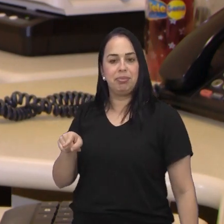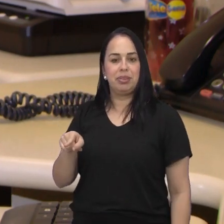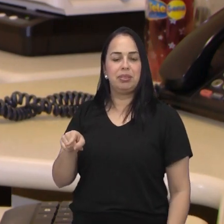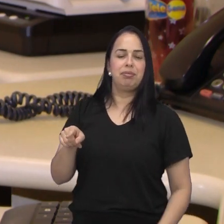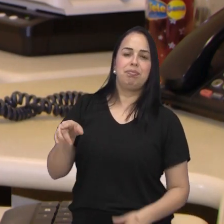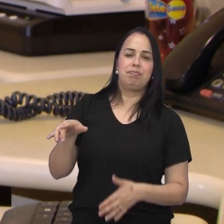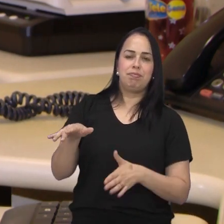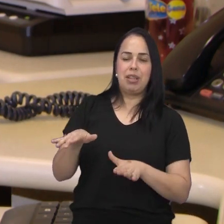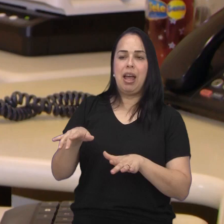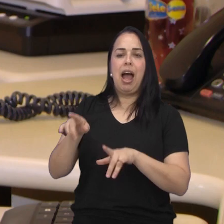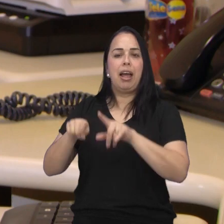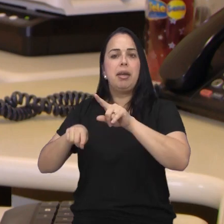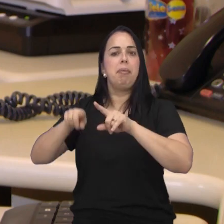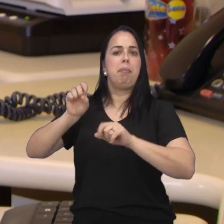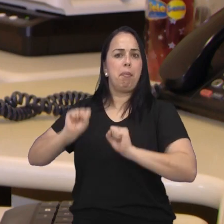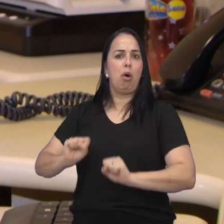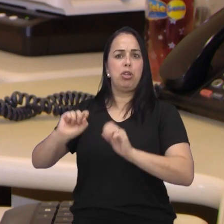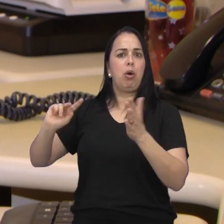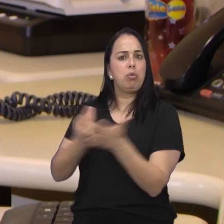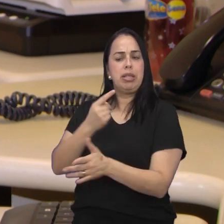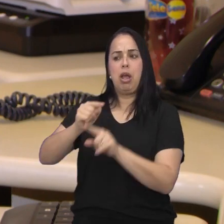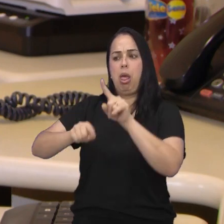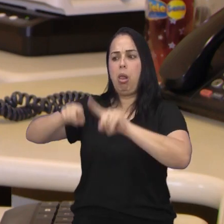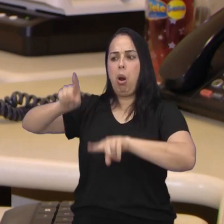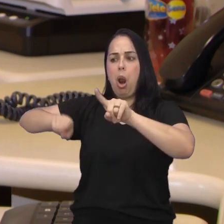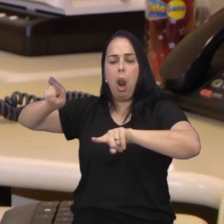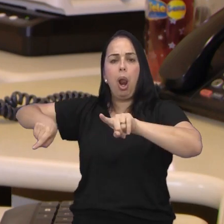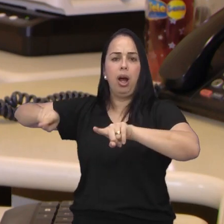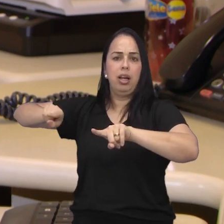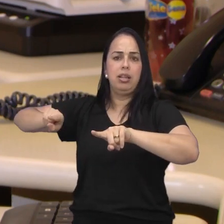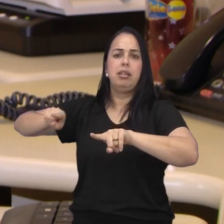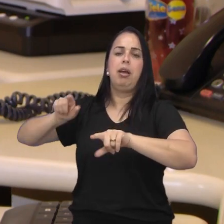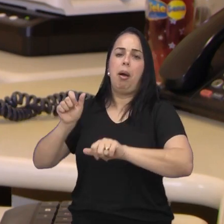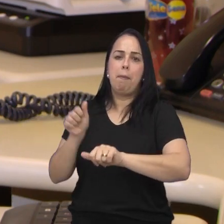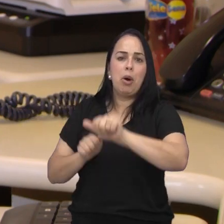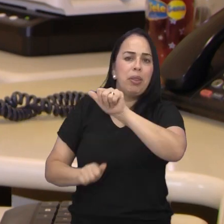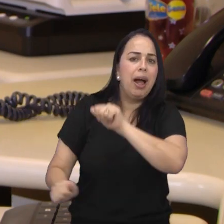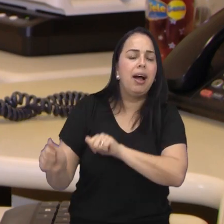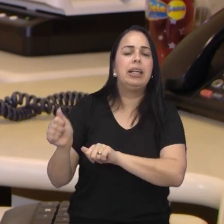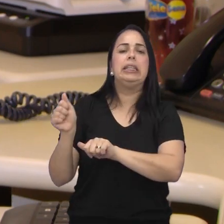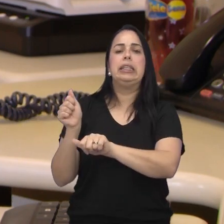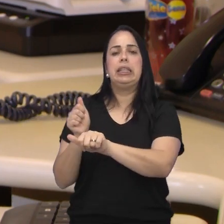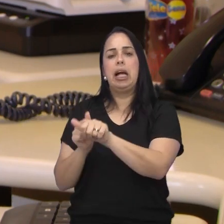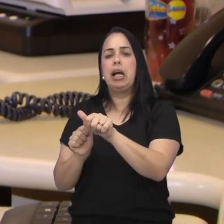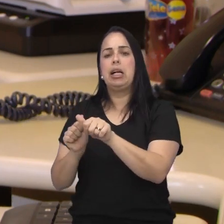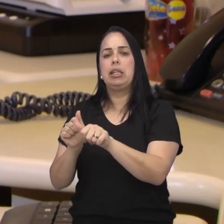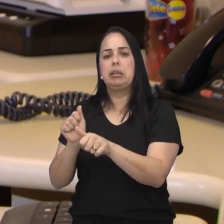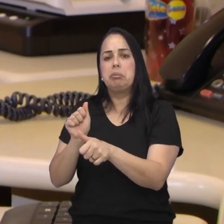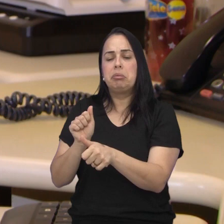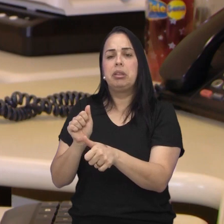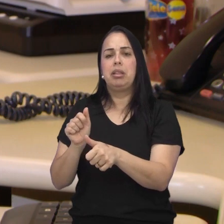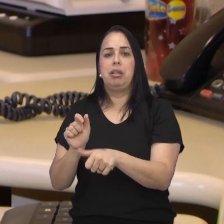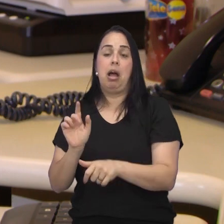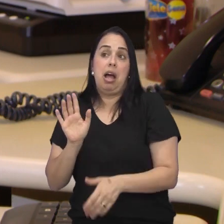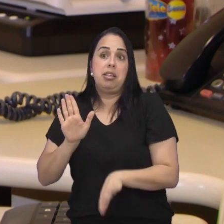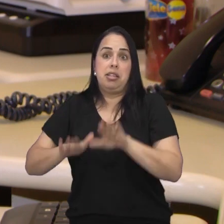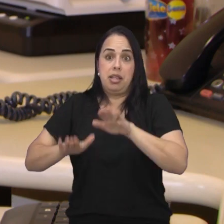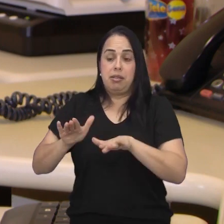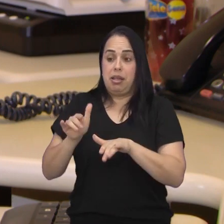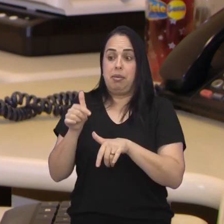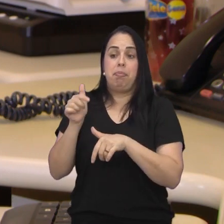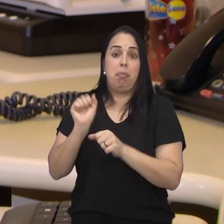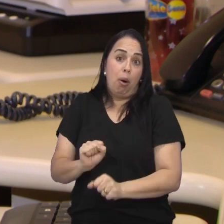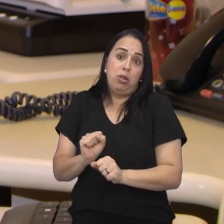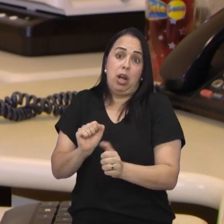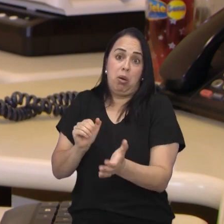privada, o mercado ele oscila muito. Então, a mudança de mercado, tudo, uma hora para